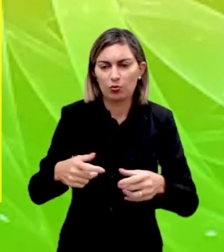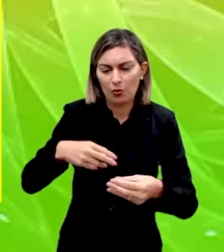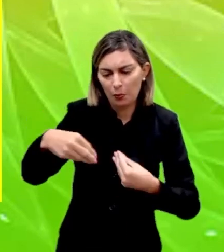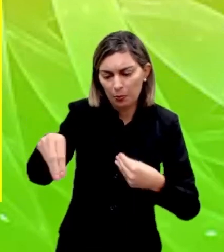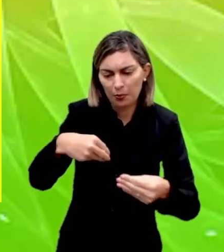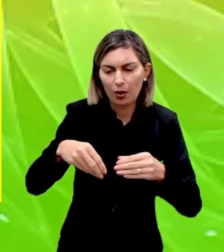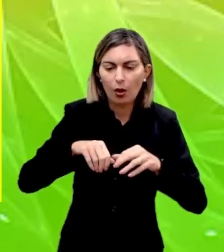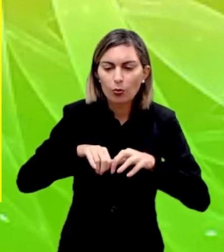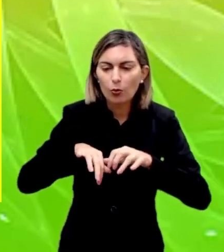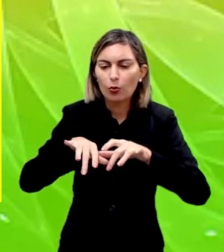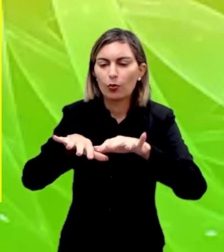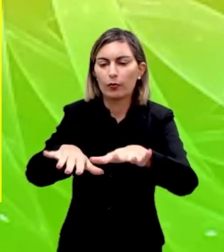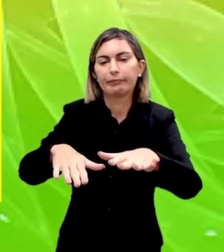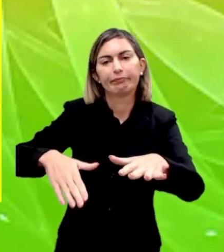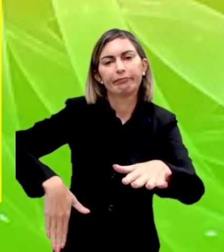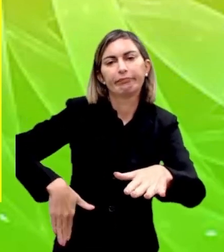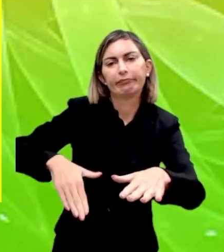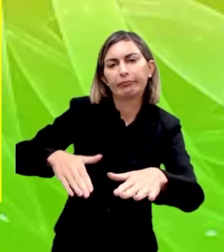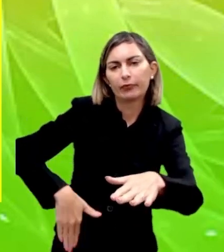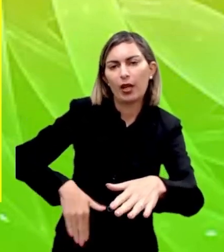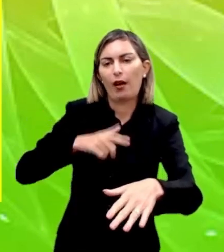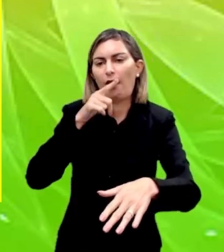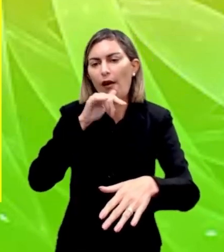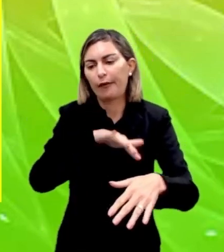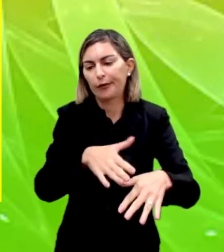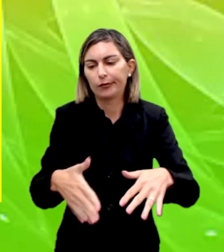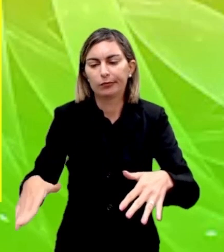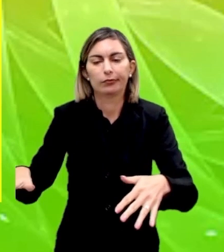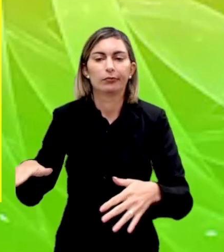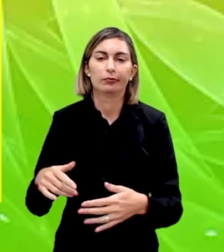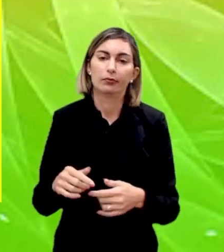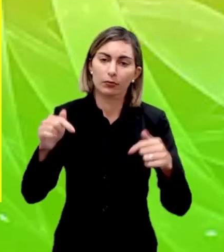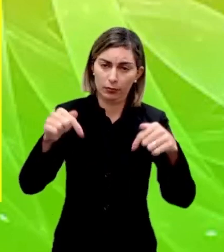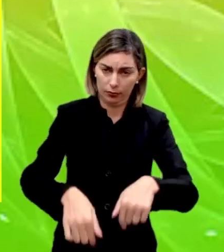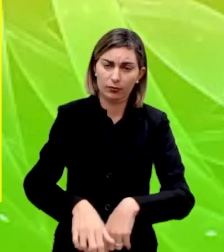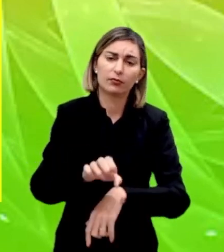os oceanos. Aqui na nossa terra, no nosso